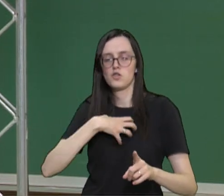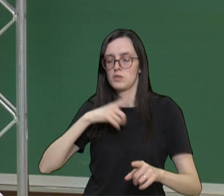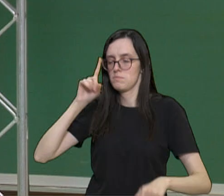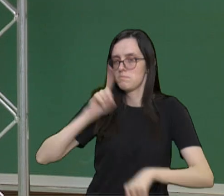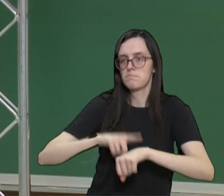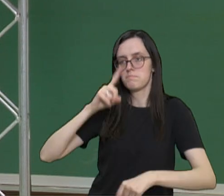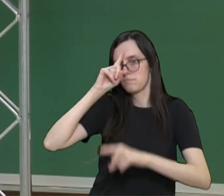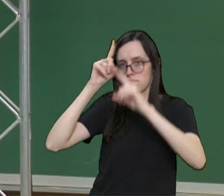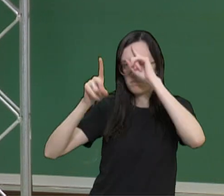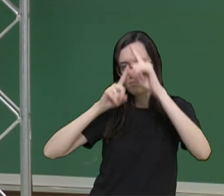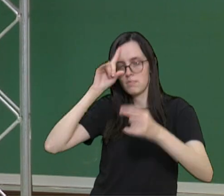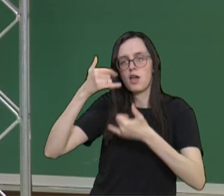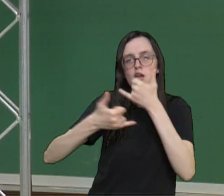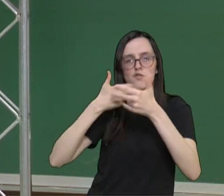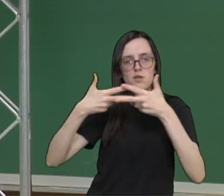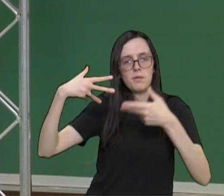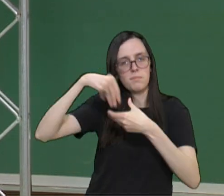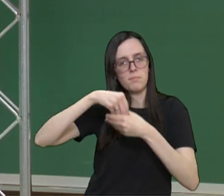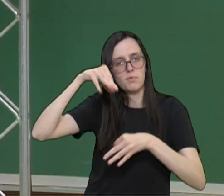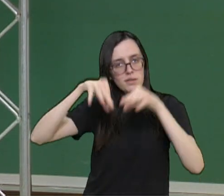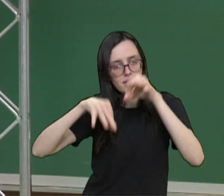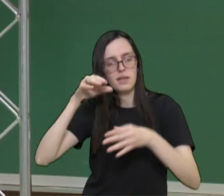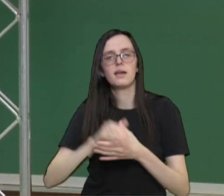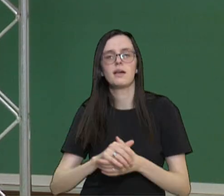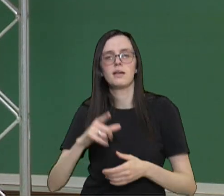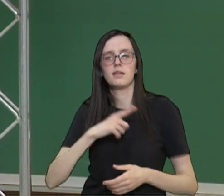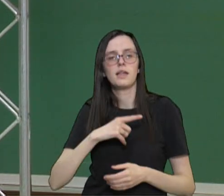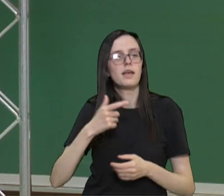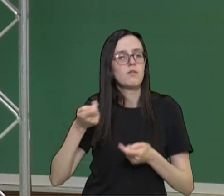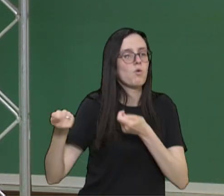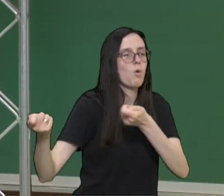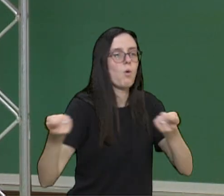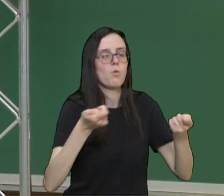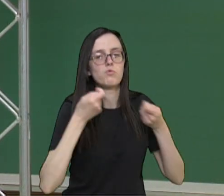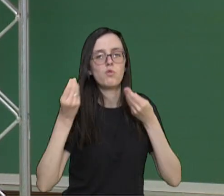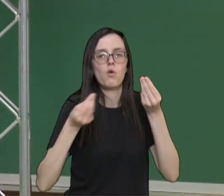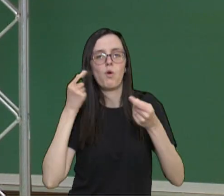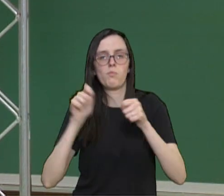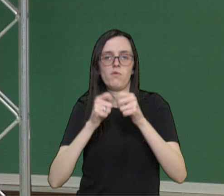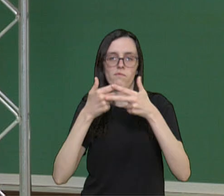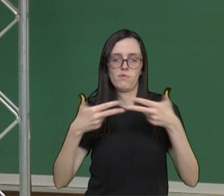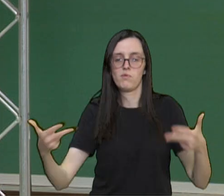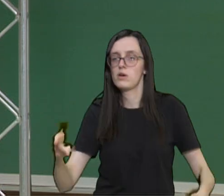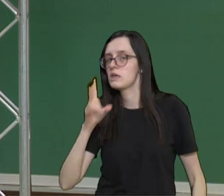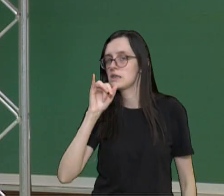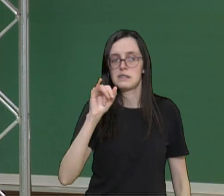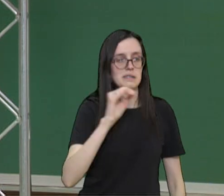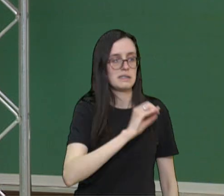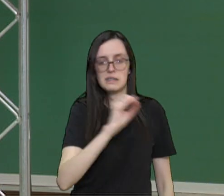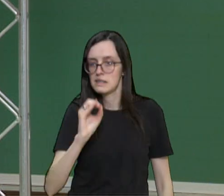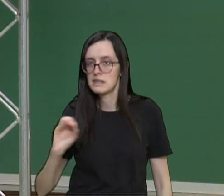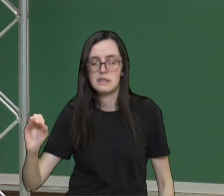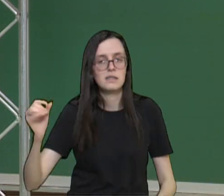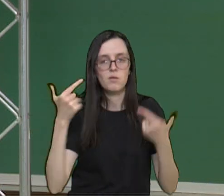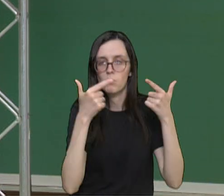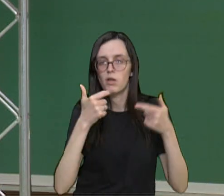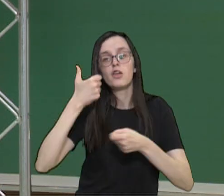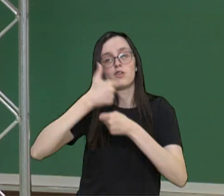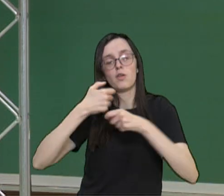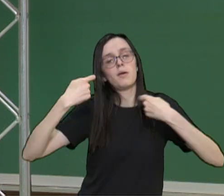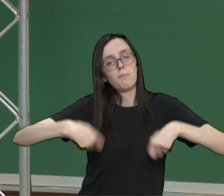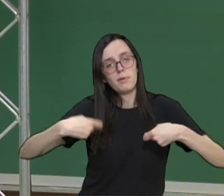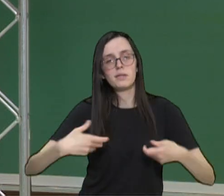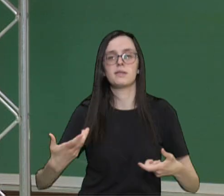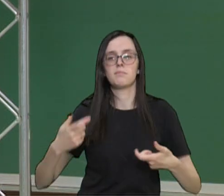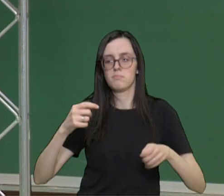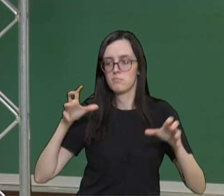monólogo, os jogos teatrais, direção e a produção, porque nada disso funciona sem um diretor e